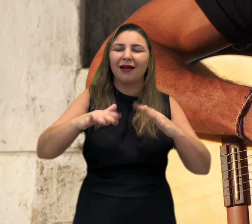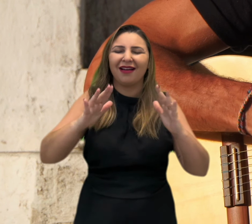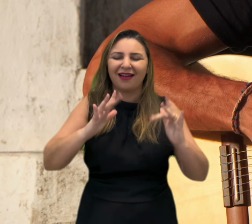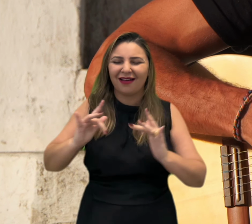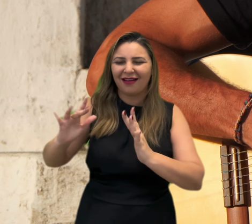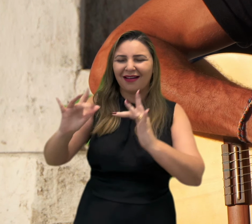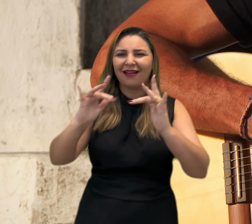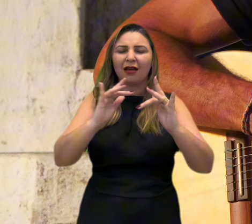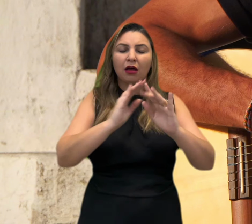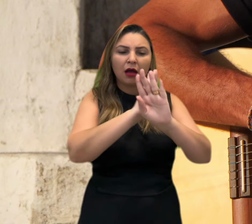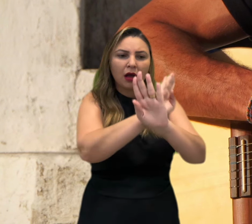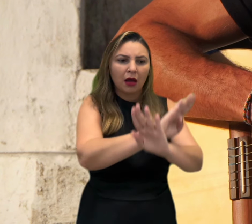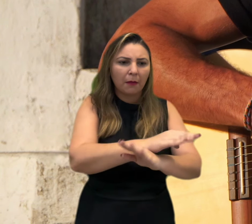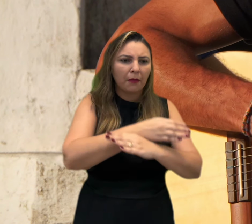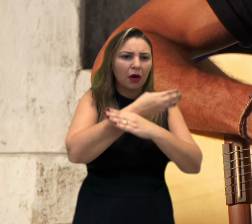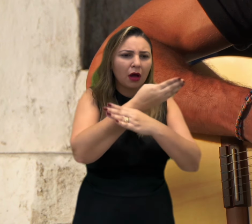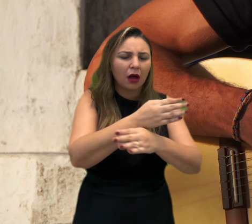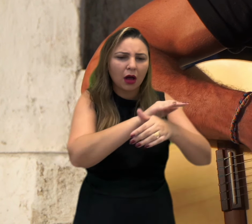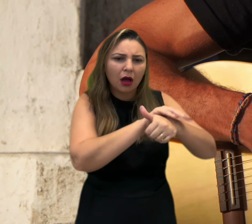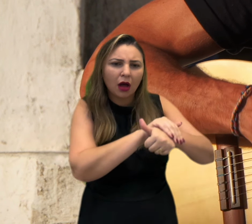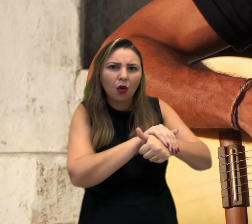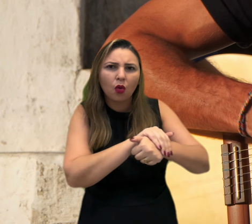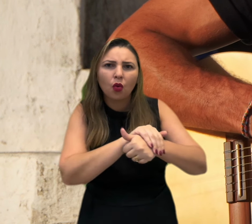namorar, tem baleia e